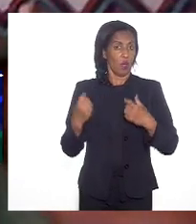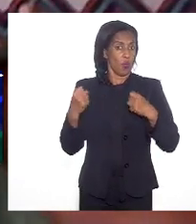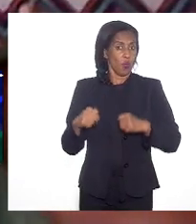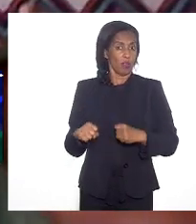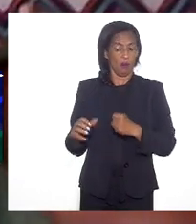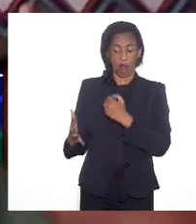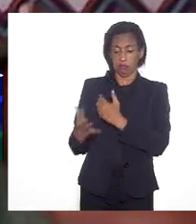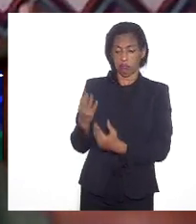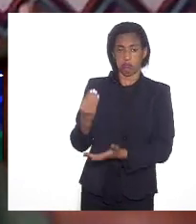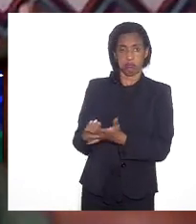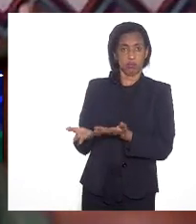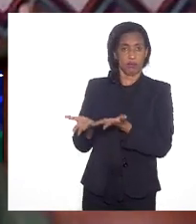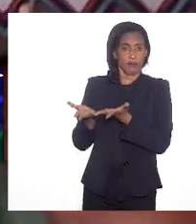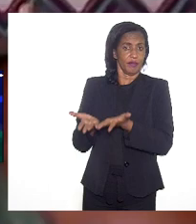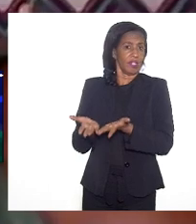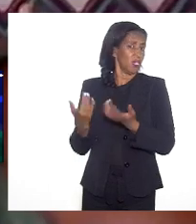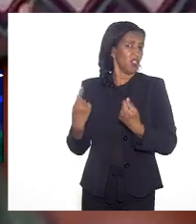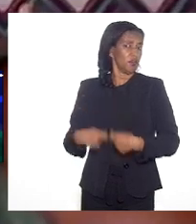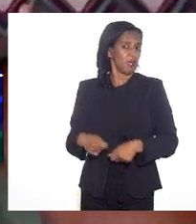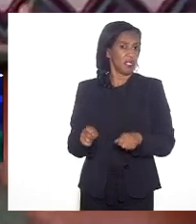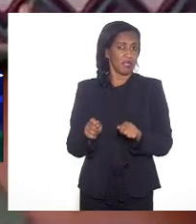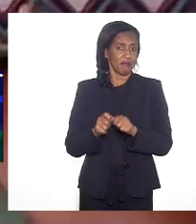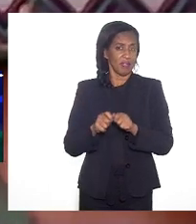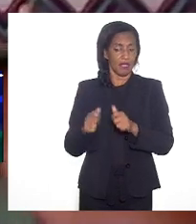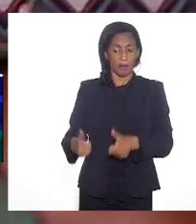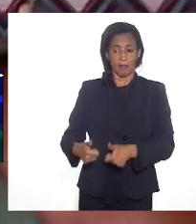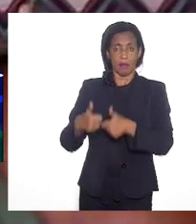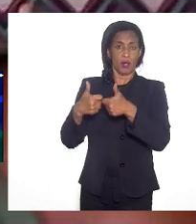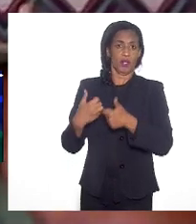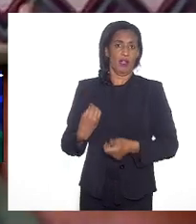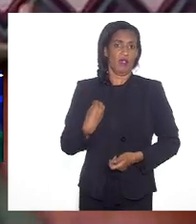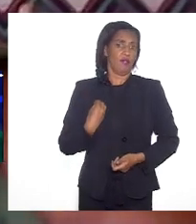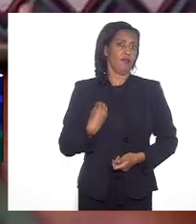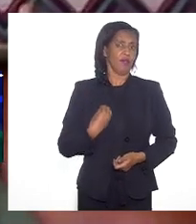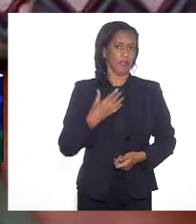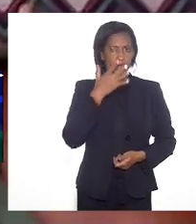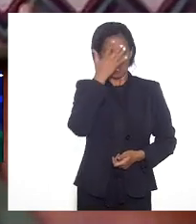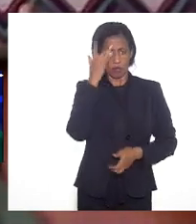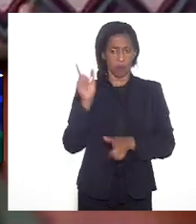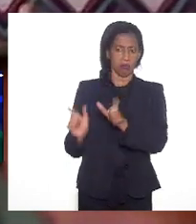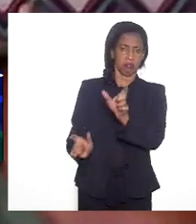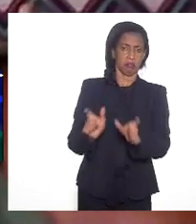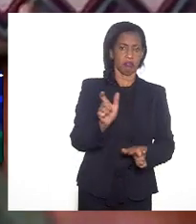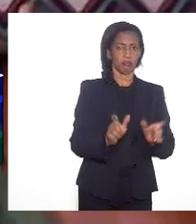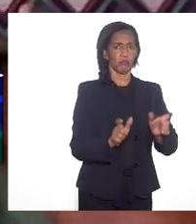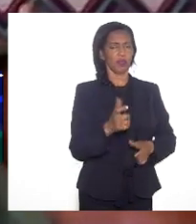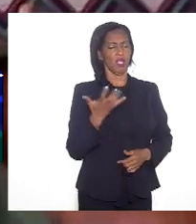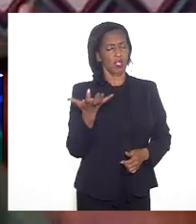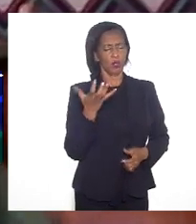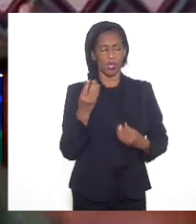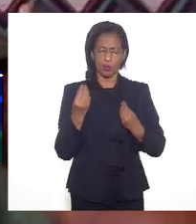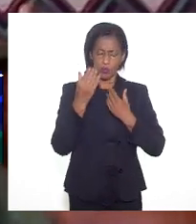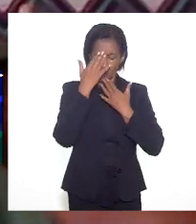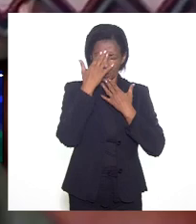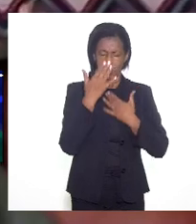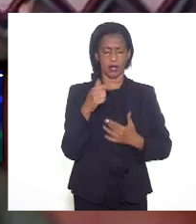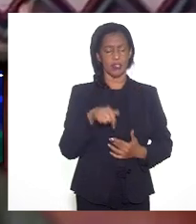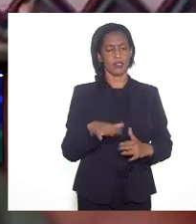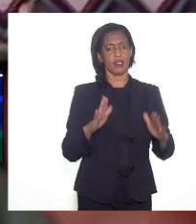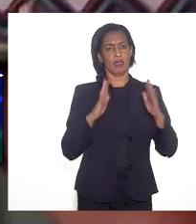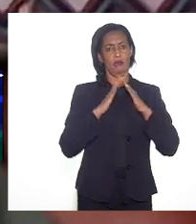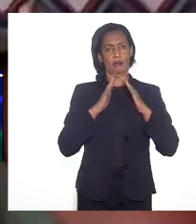mão. E a gente precisa fazê-lo para melhorar a vida das pessoas, a vida do povo. Eu quero muito agradecer a essa